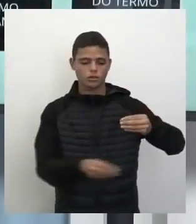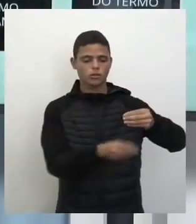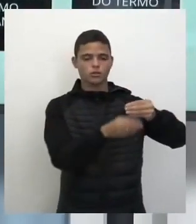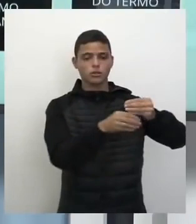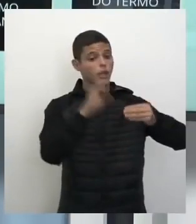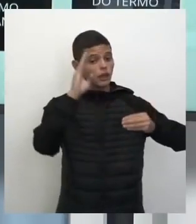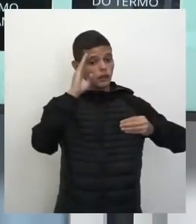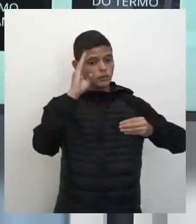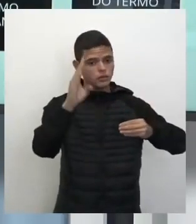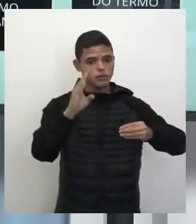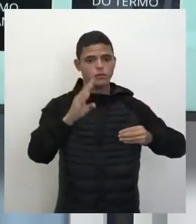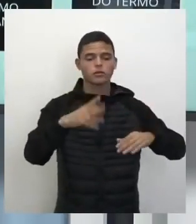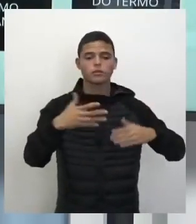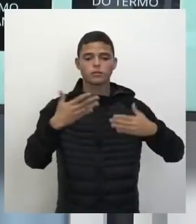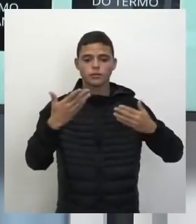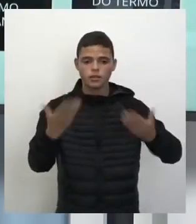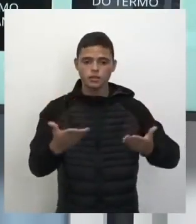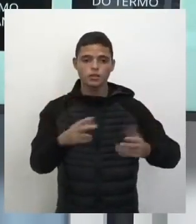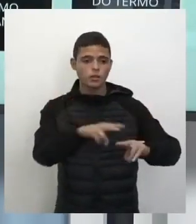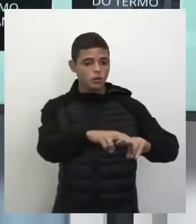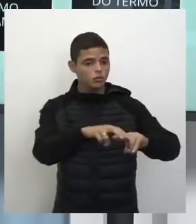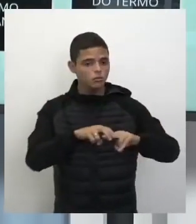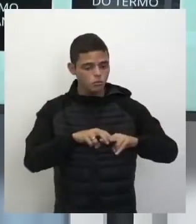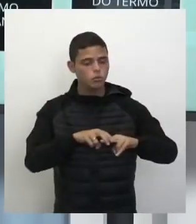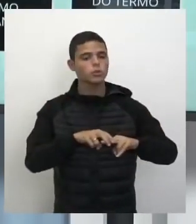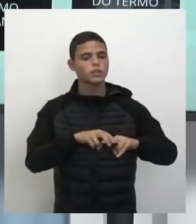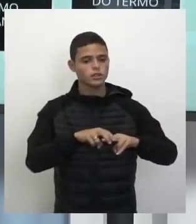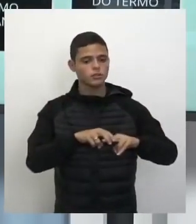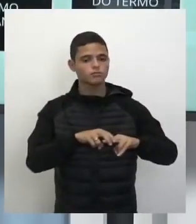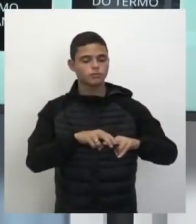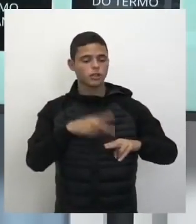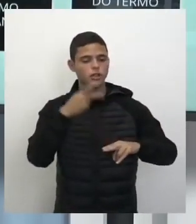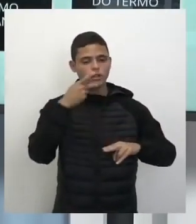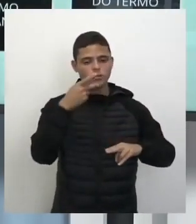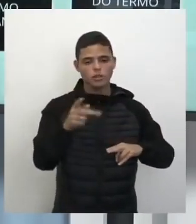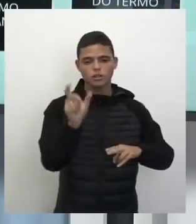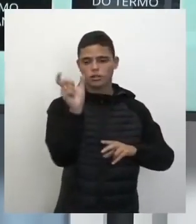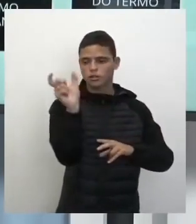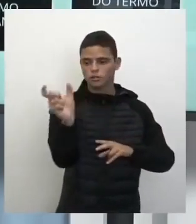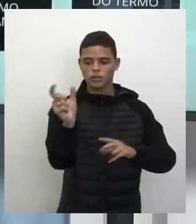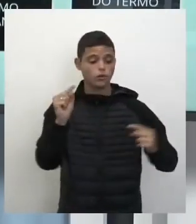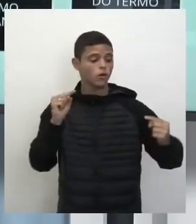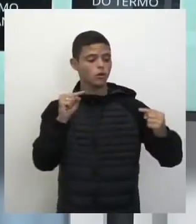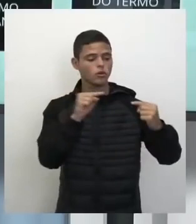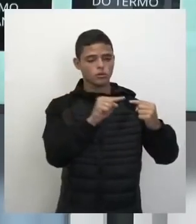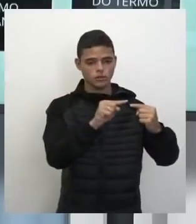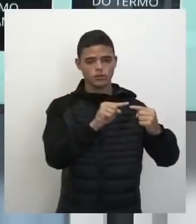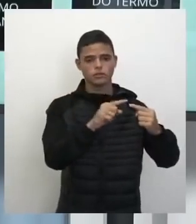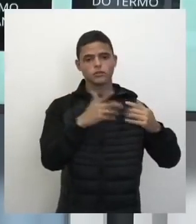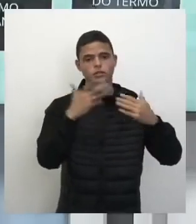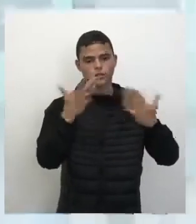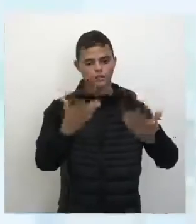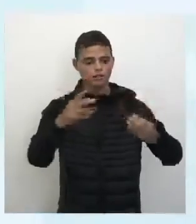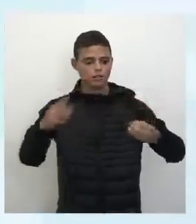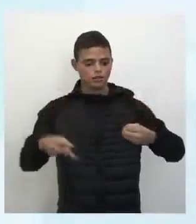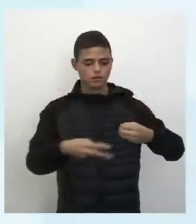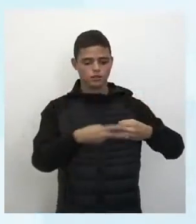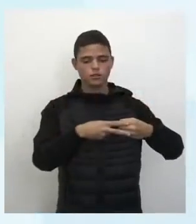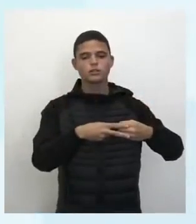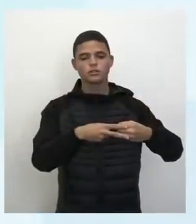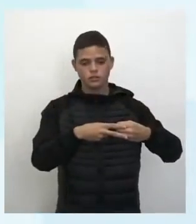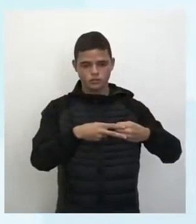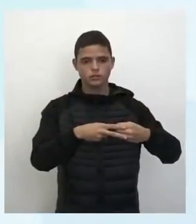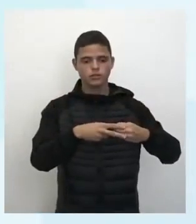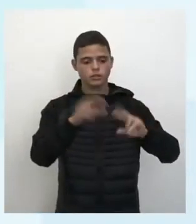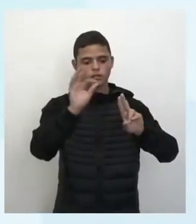desse verbo dizer. Por isso que ela é chamada de objetiva, porque ela faz papel de objeto do verbo, que é o complemento verbal. Na análise sintática a gente